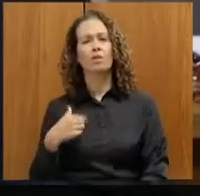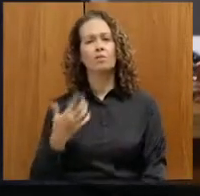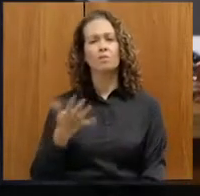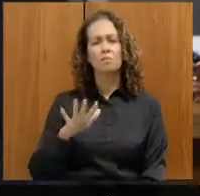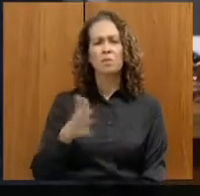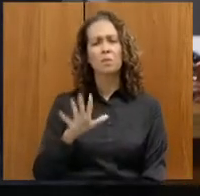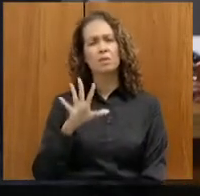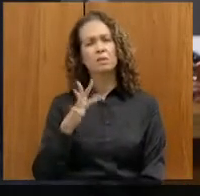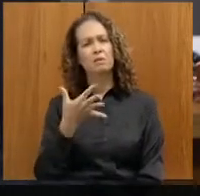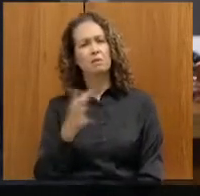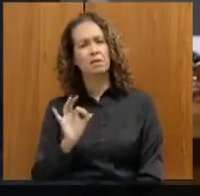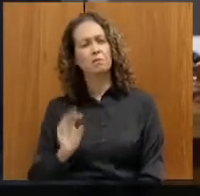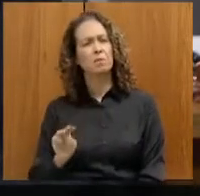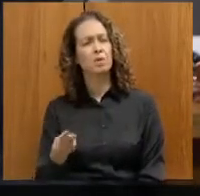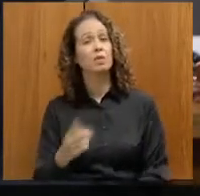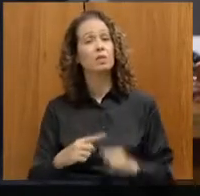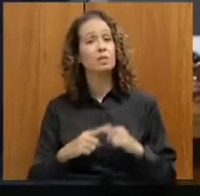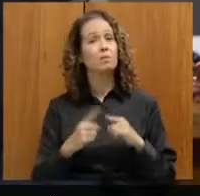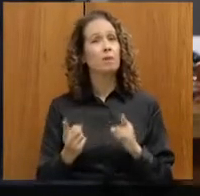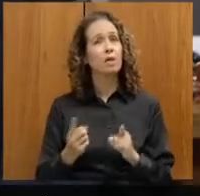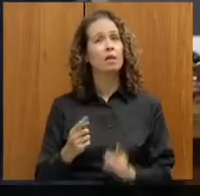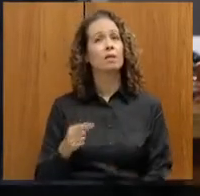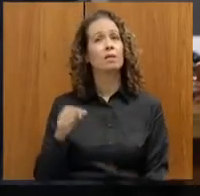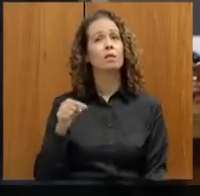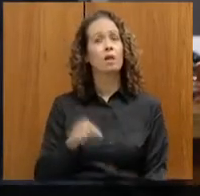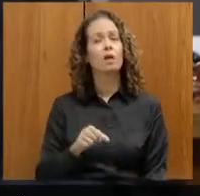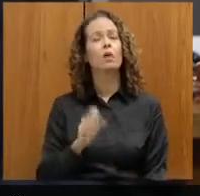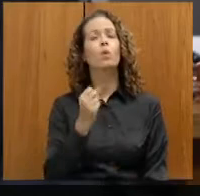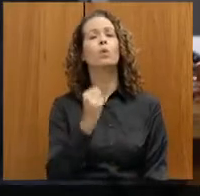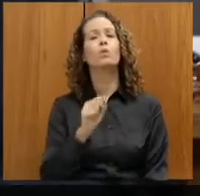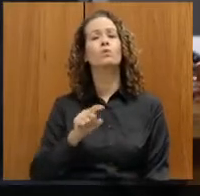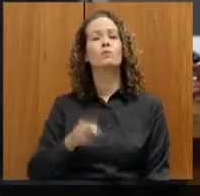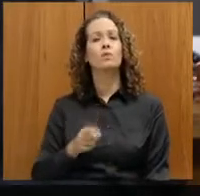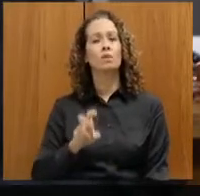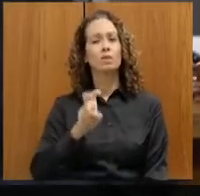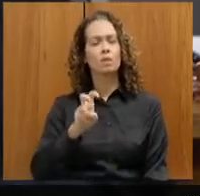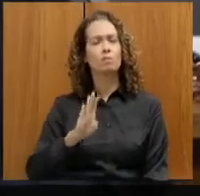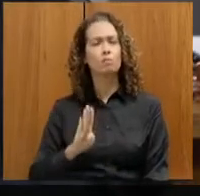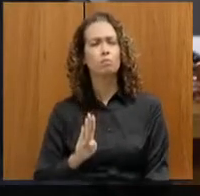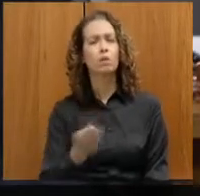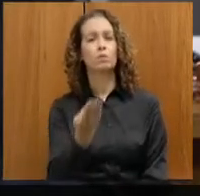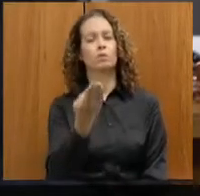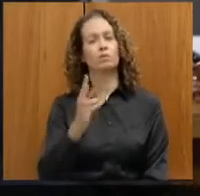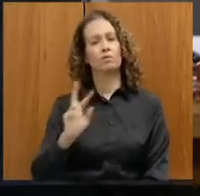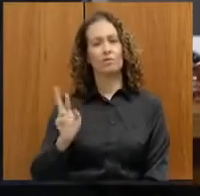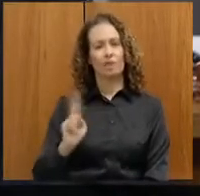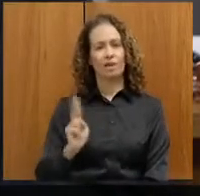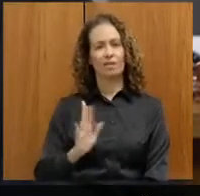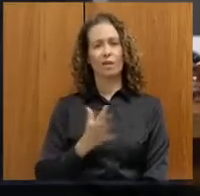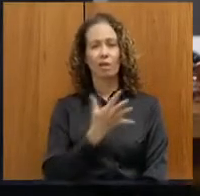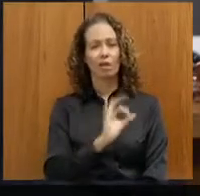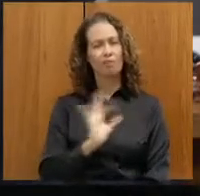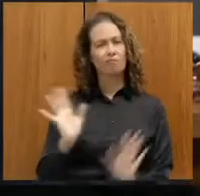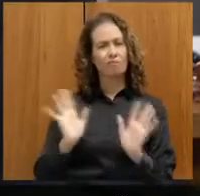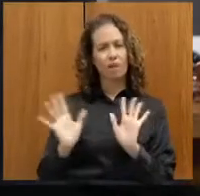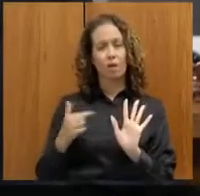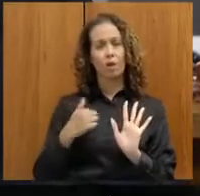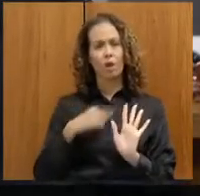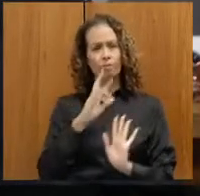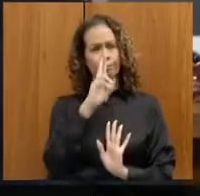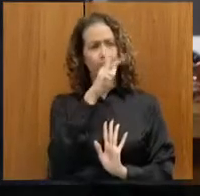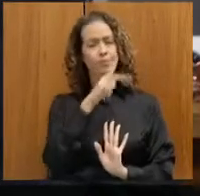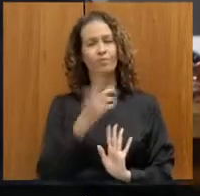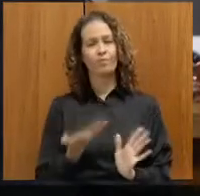estava enganado O valor é este previsto para este ano é de 8,6 milhões de reais estão número 10 mas eu eu que